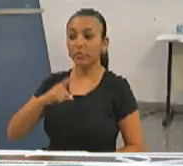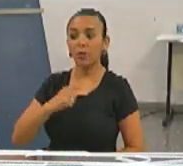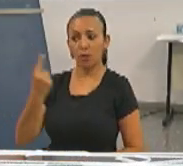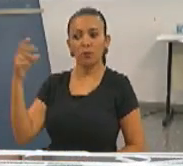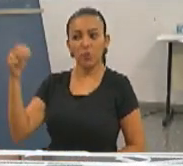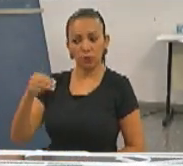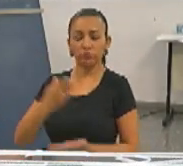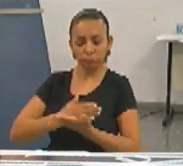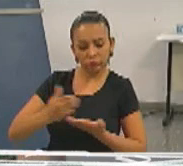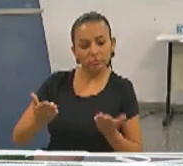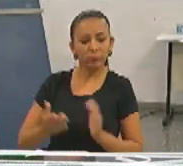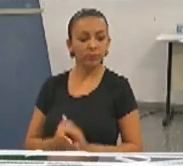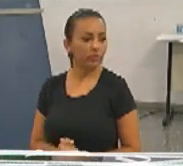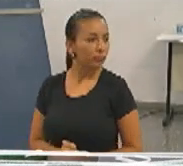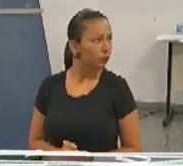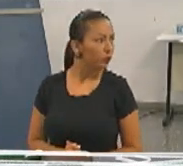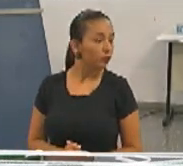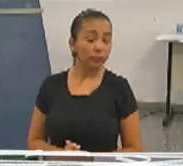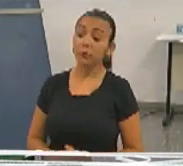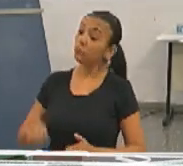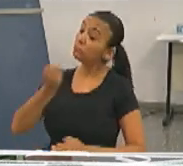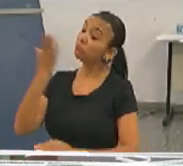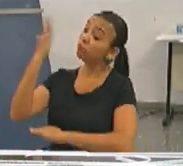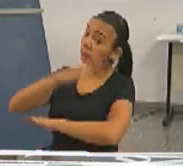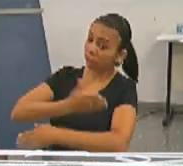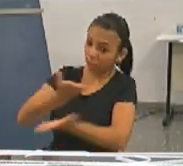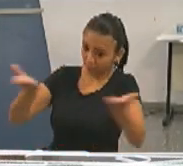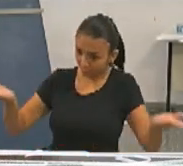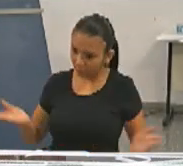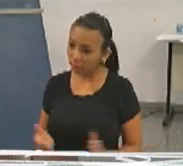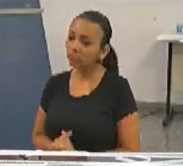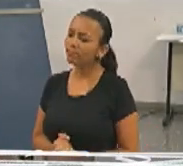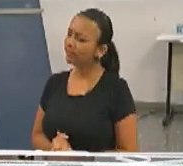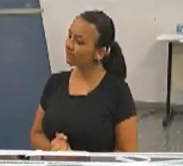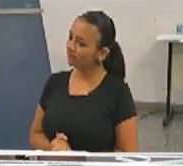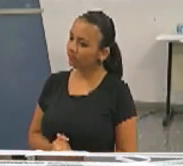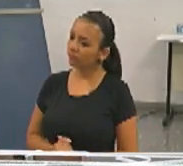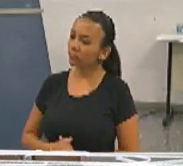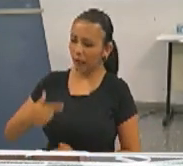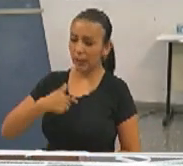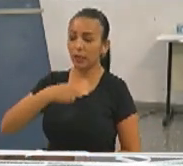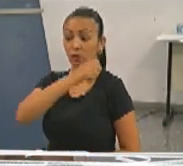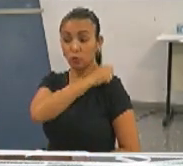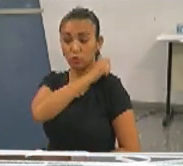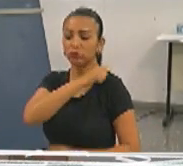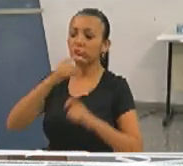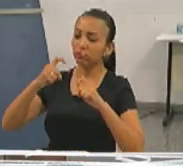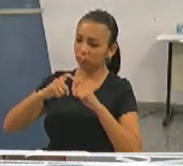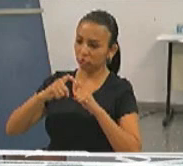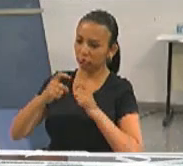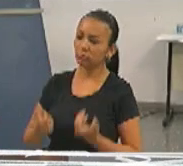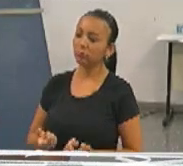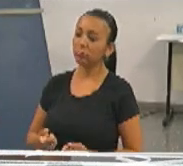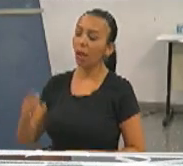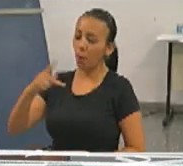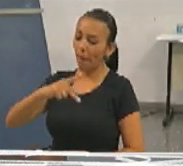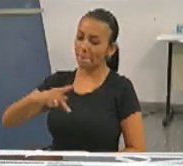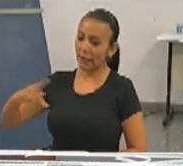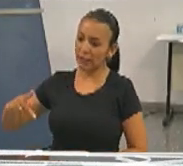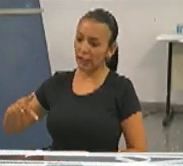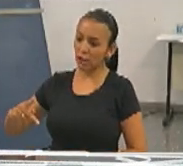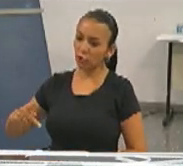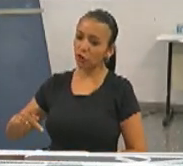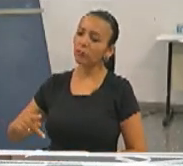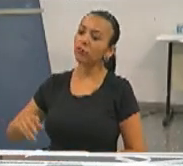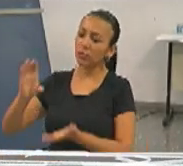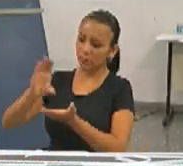minuto. Okay. Boa tarde a todos. Eu sou estudante de medicina e presidente do Centro Acadêmico de Medicina